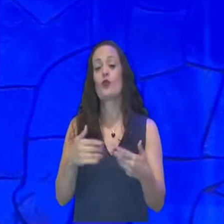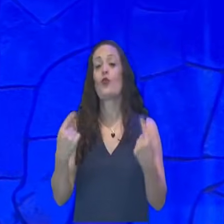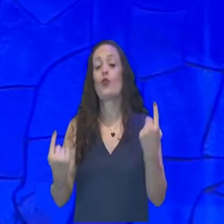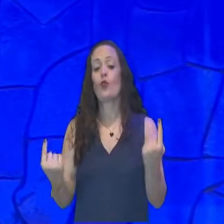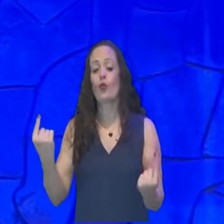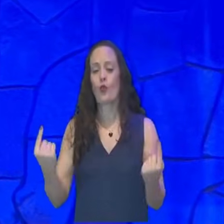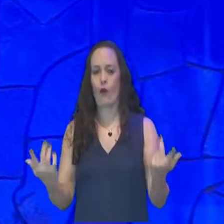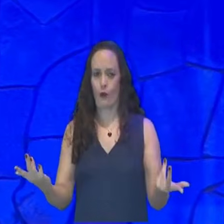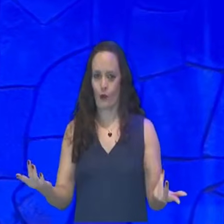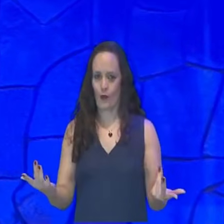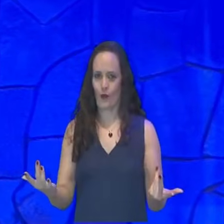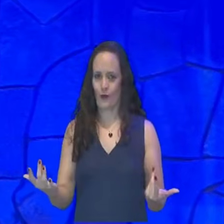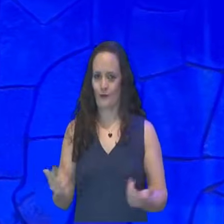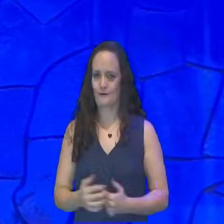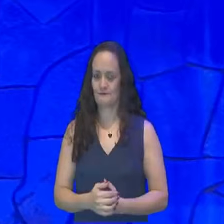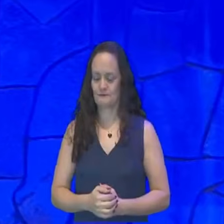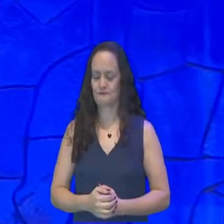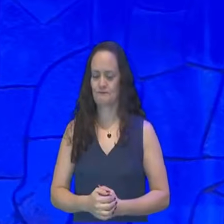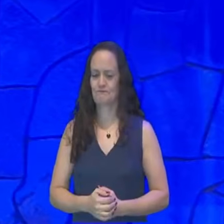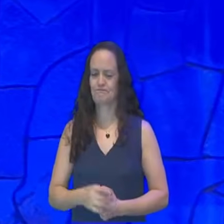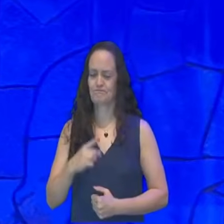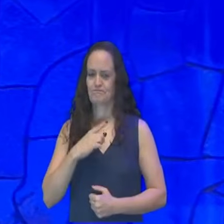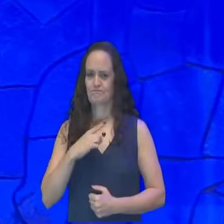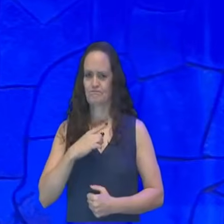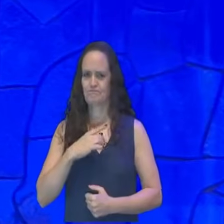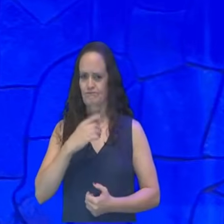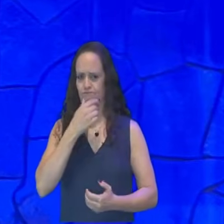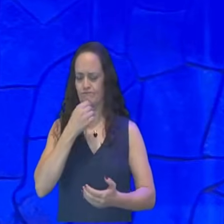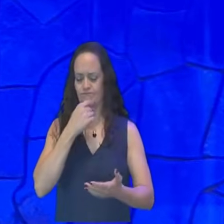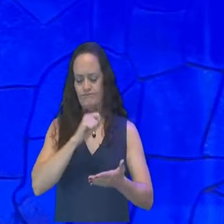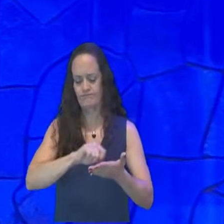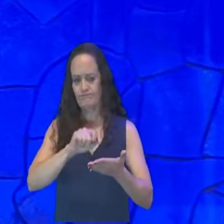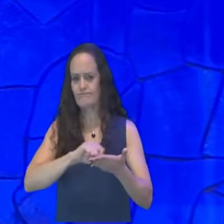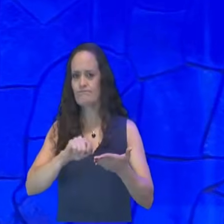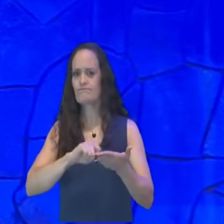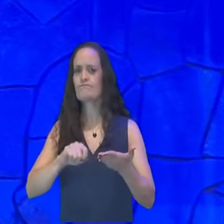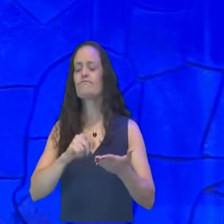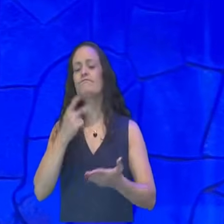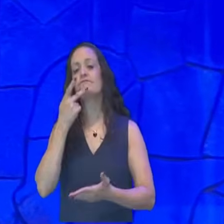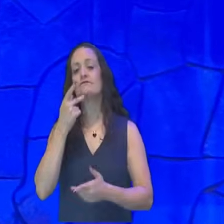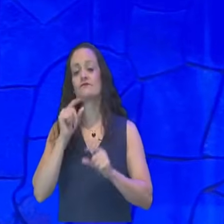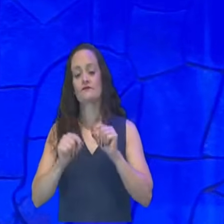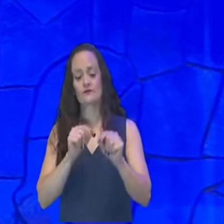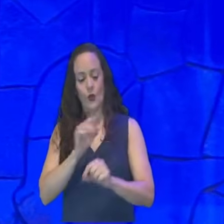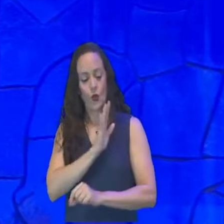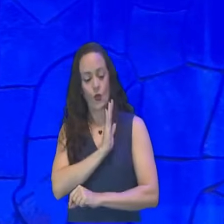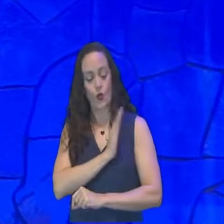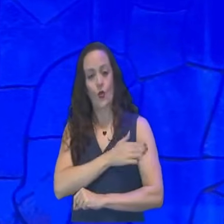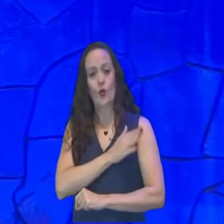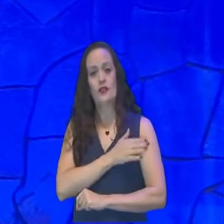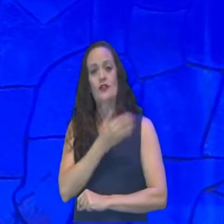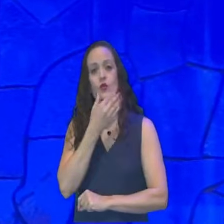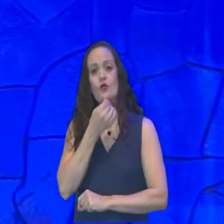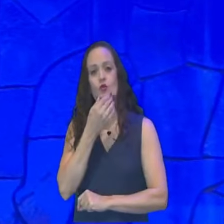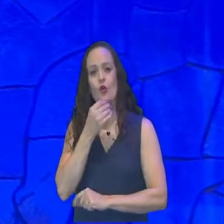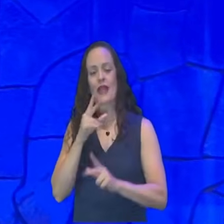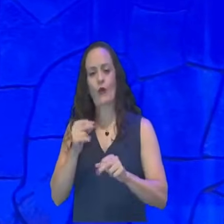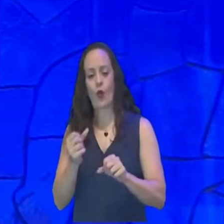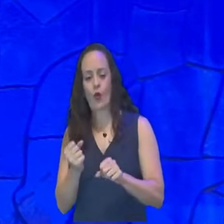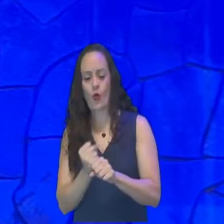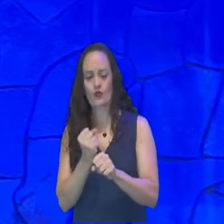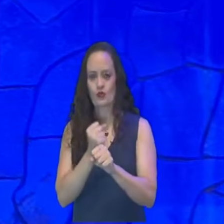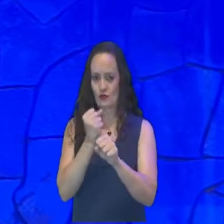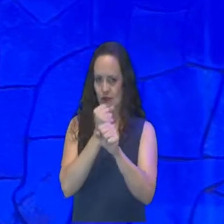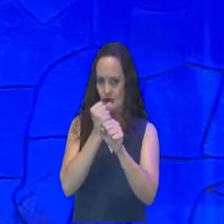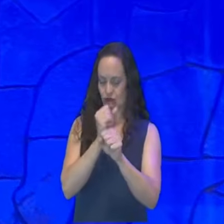O filósofo James Smith, citando João Calvino, sobre que o coração do homem é uma fábrica de ídolos, ele diz o